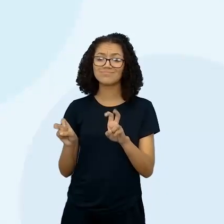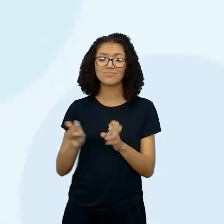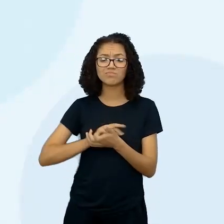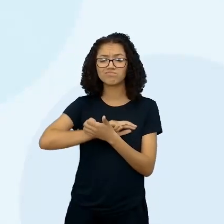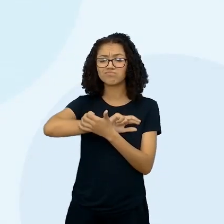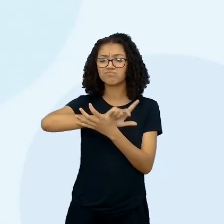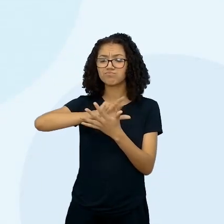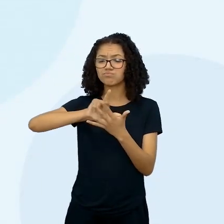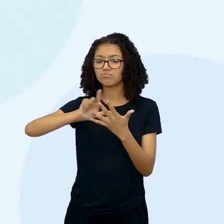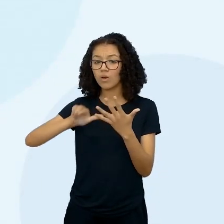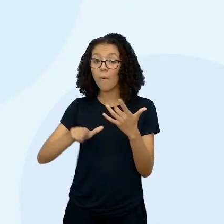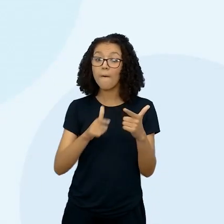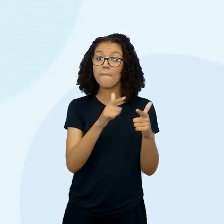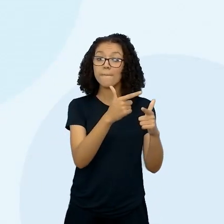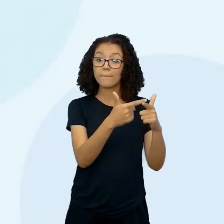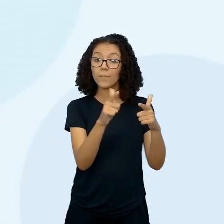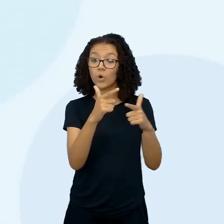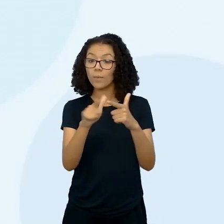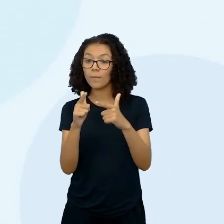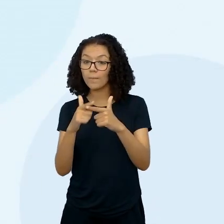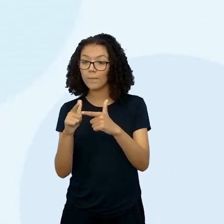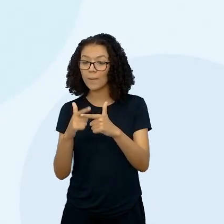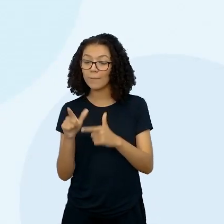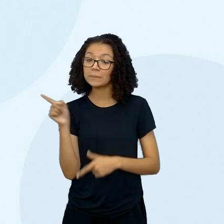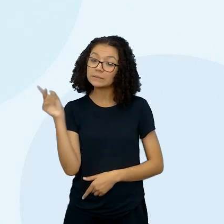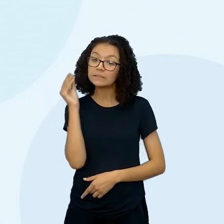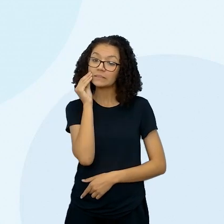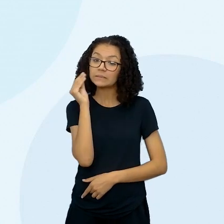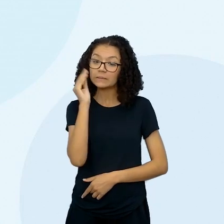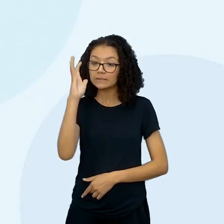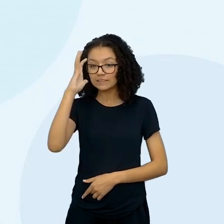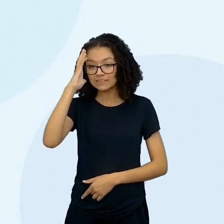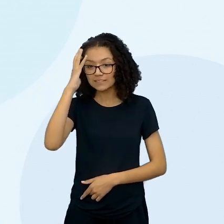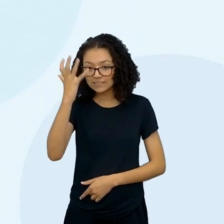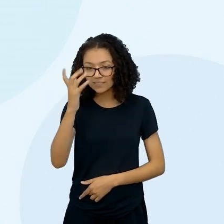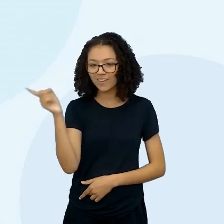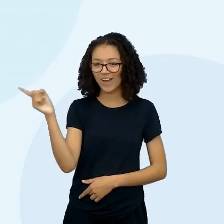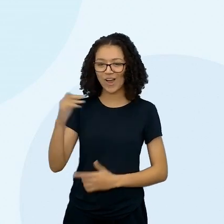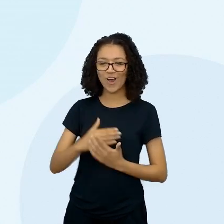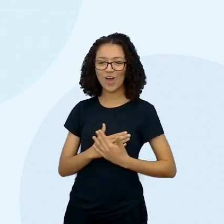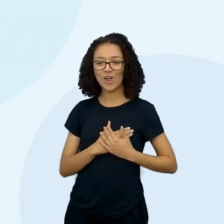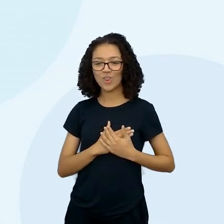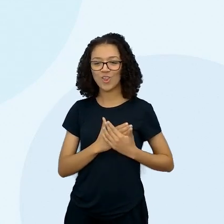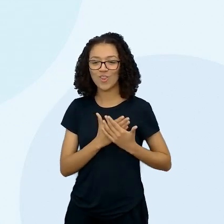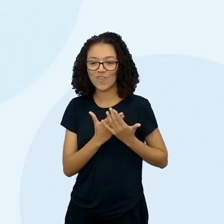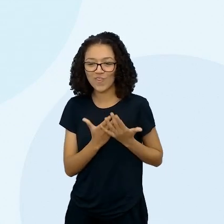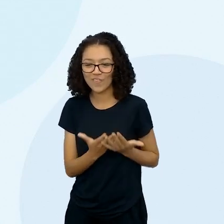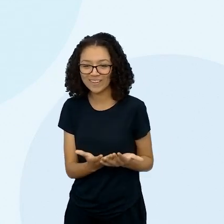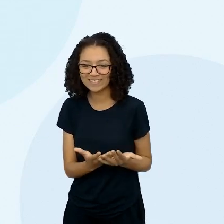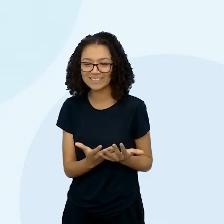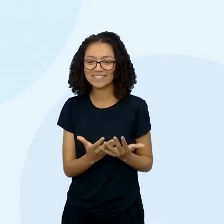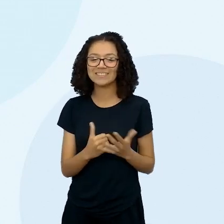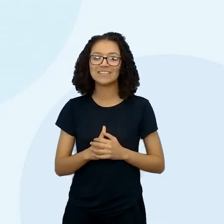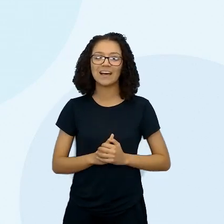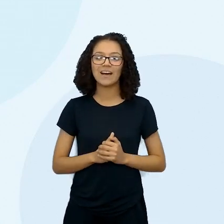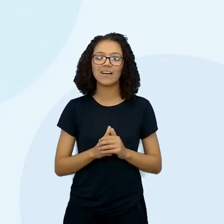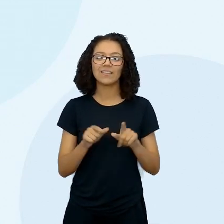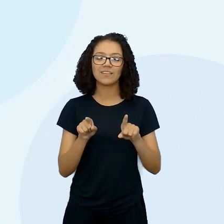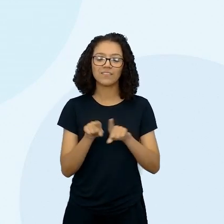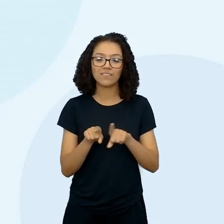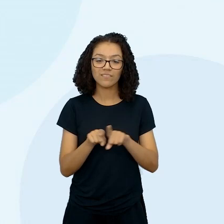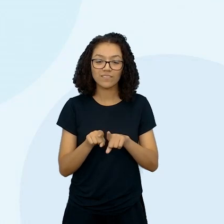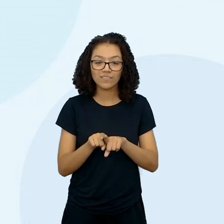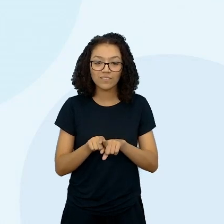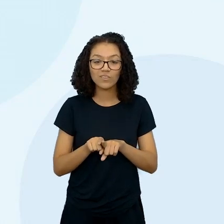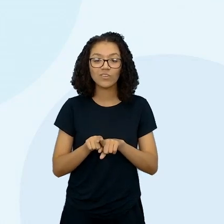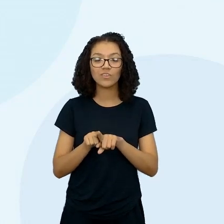outros problemas, né? Aí, por exemplo, né, a doação, e aí a gente já pode falar um pouquinho de desigualdade, a gente já